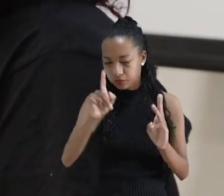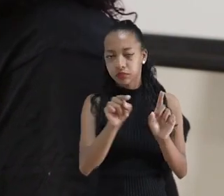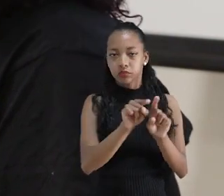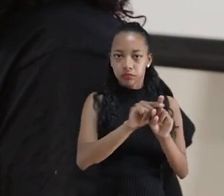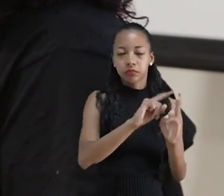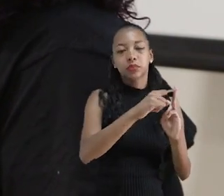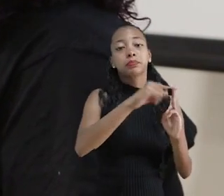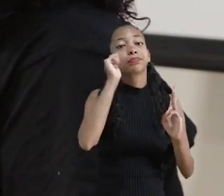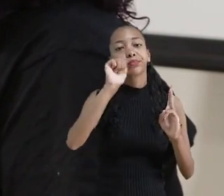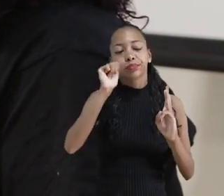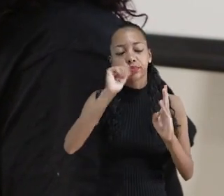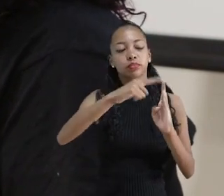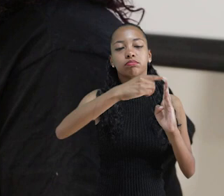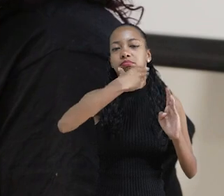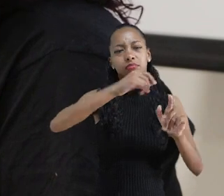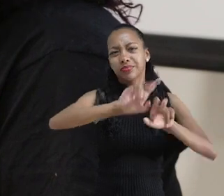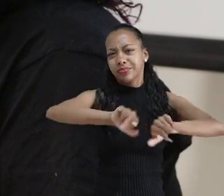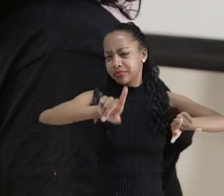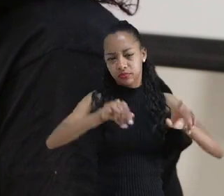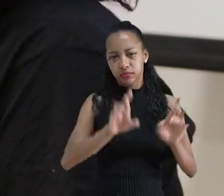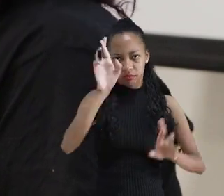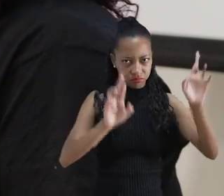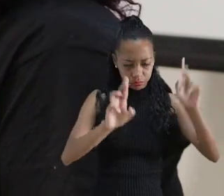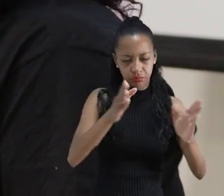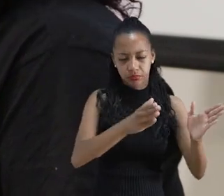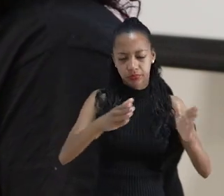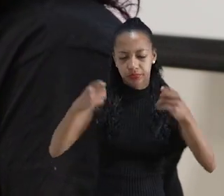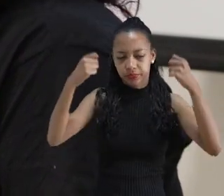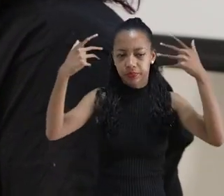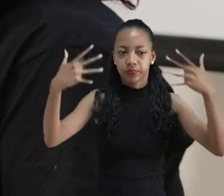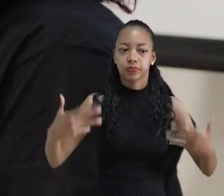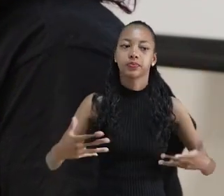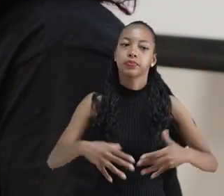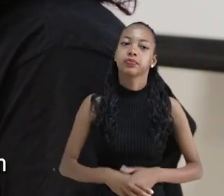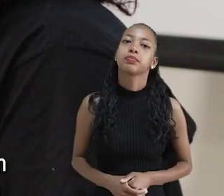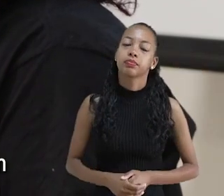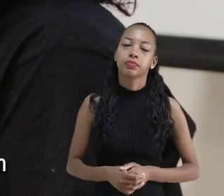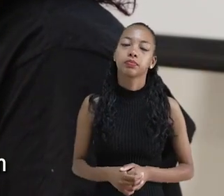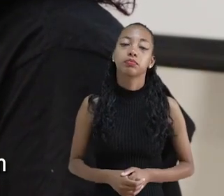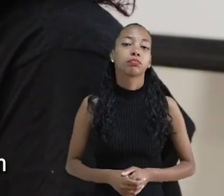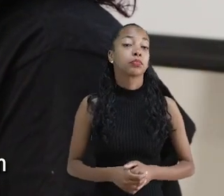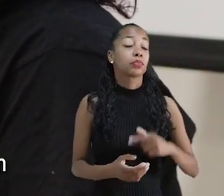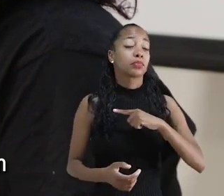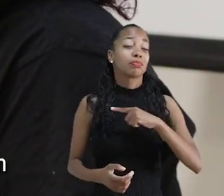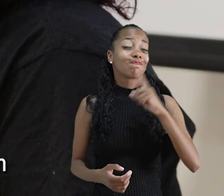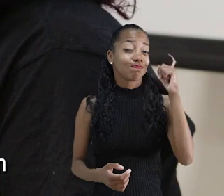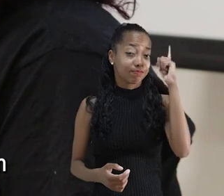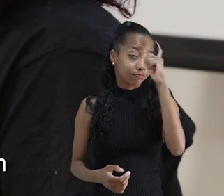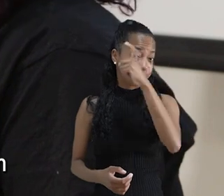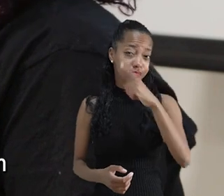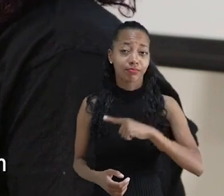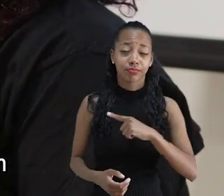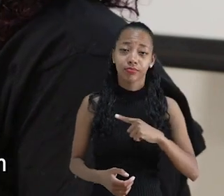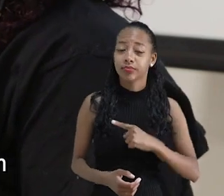fomento e produção né formação e é Um Desafio muito grande porque aí a gente